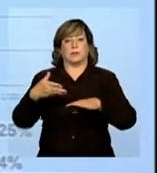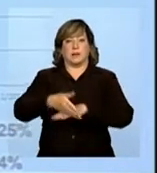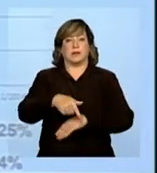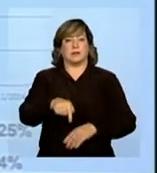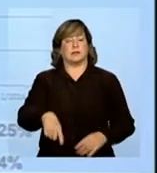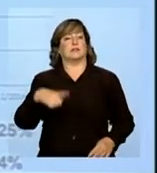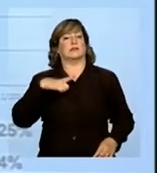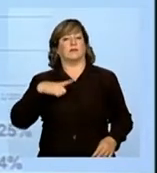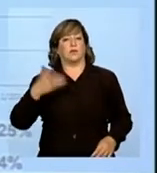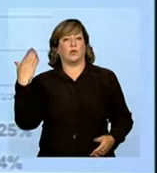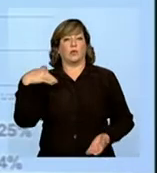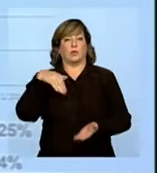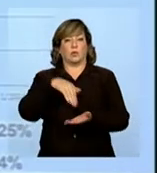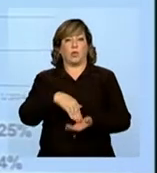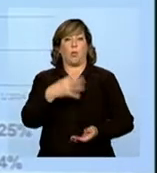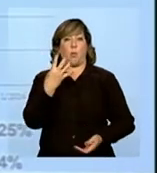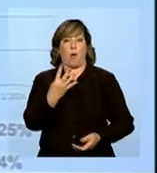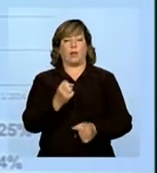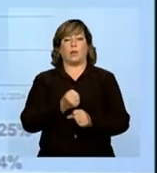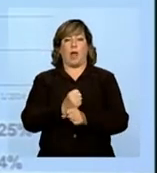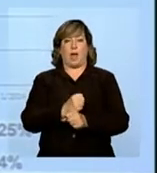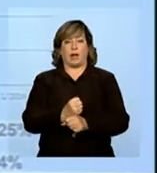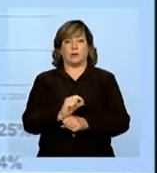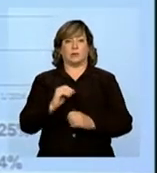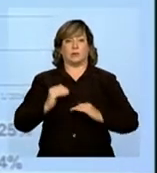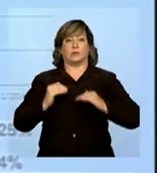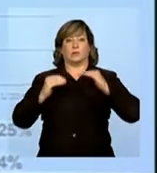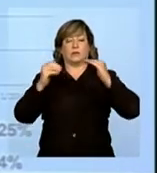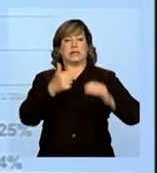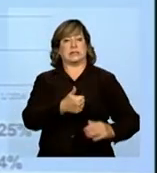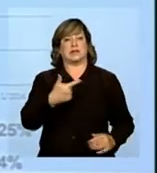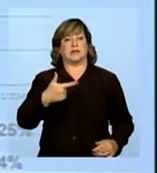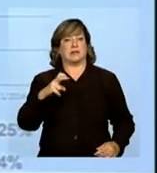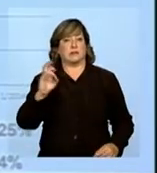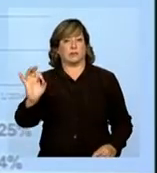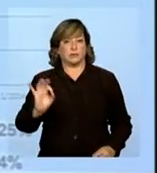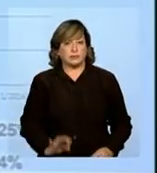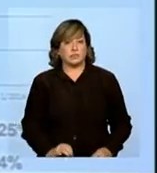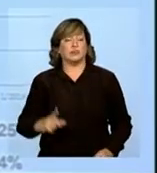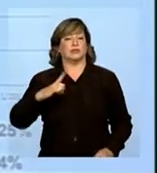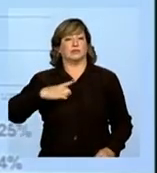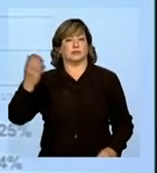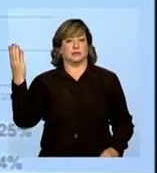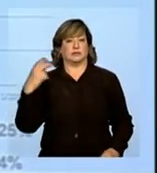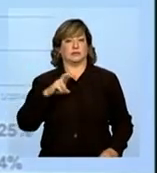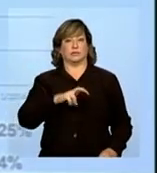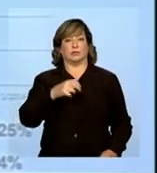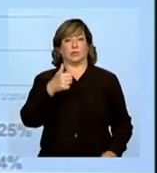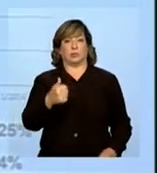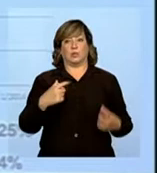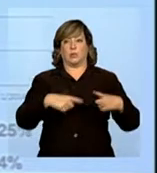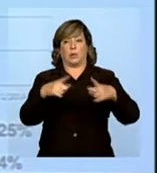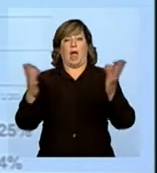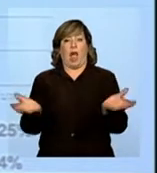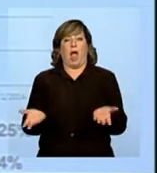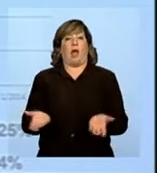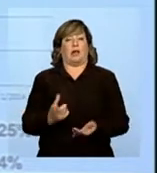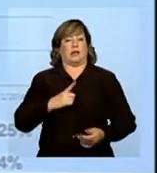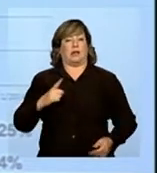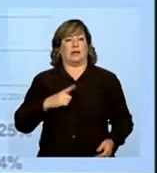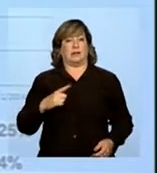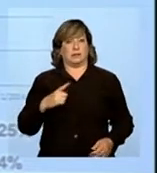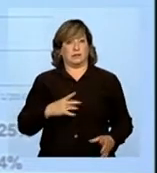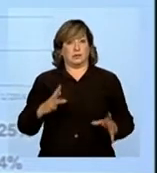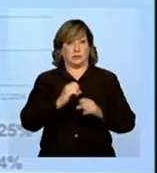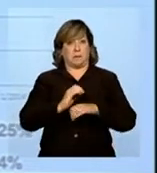tivemos Nos últimos quatro anos um crescimento 125 por cento temos 51 instituições Hoje estamos com 115